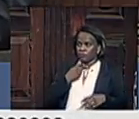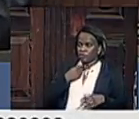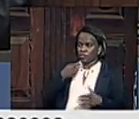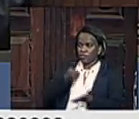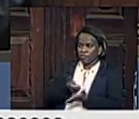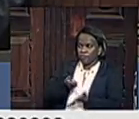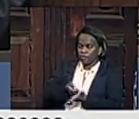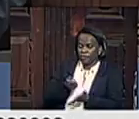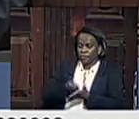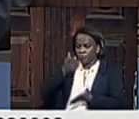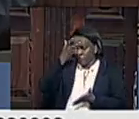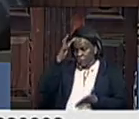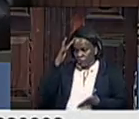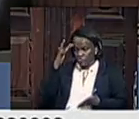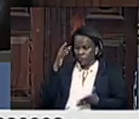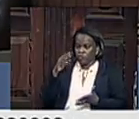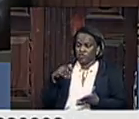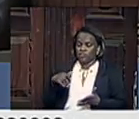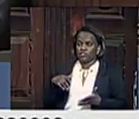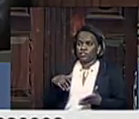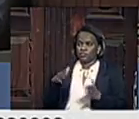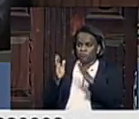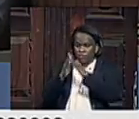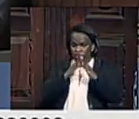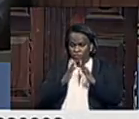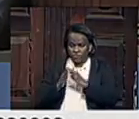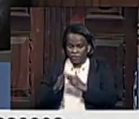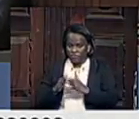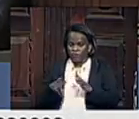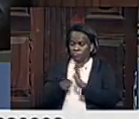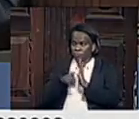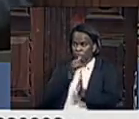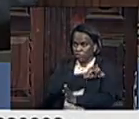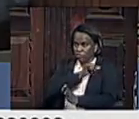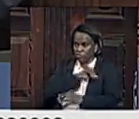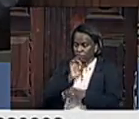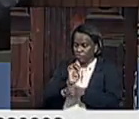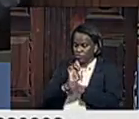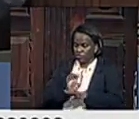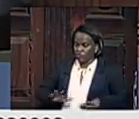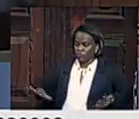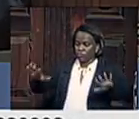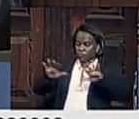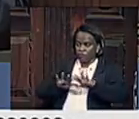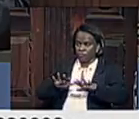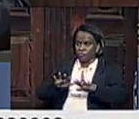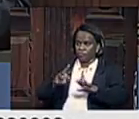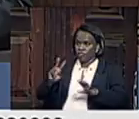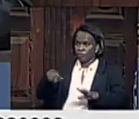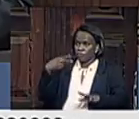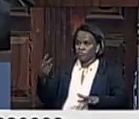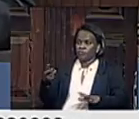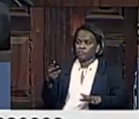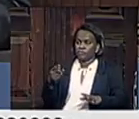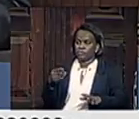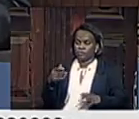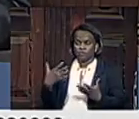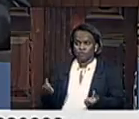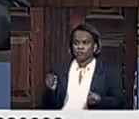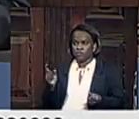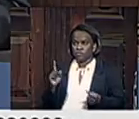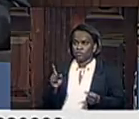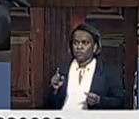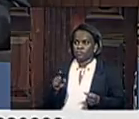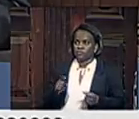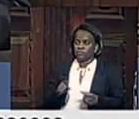consumidor regional, residencial, no âmbito do Estado do Rio de Janeiro, um aumento inaceitável de